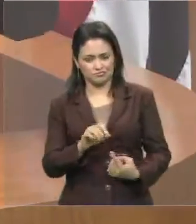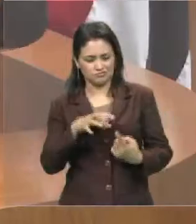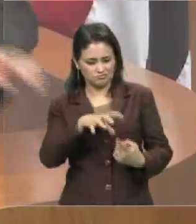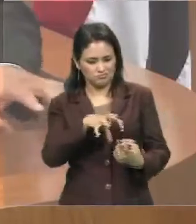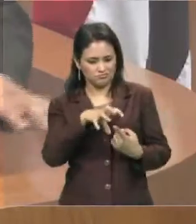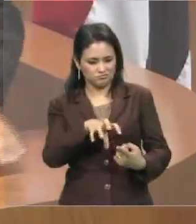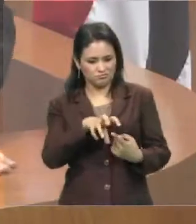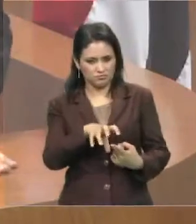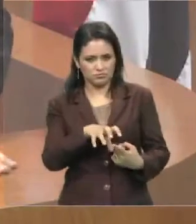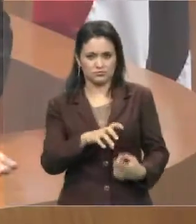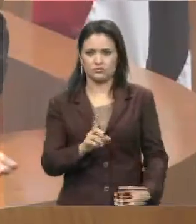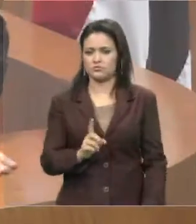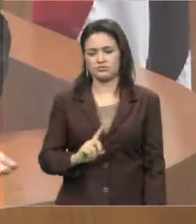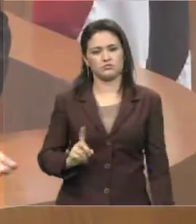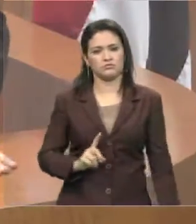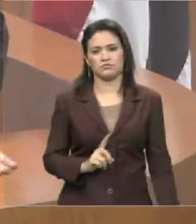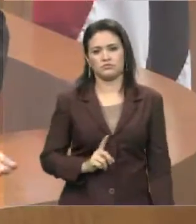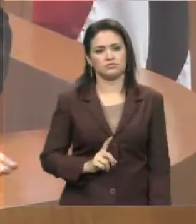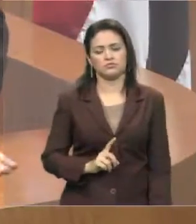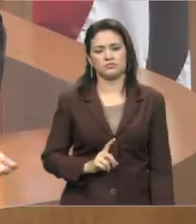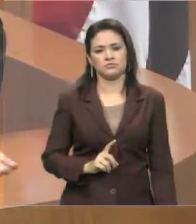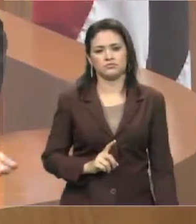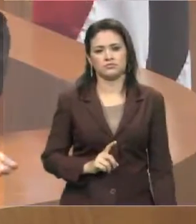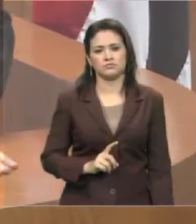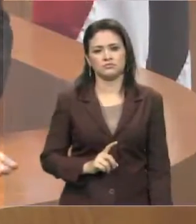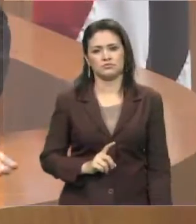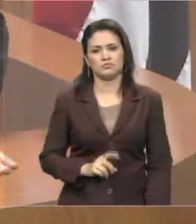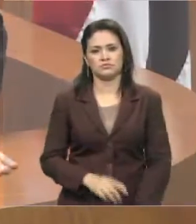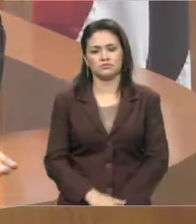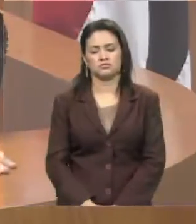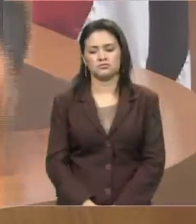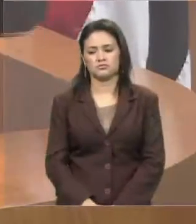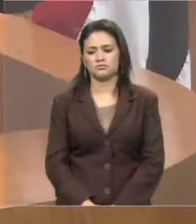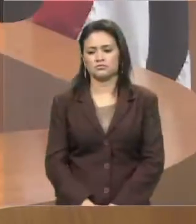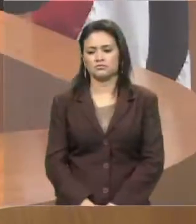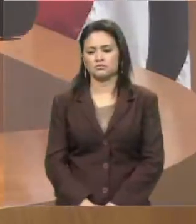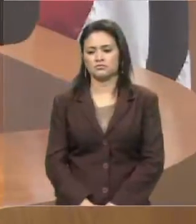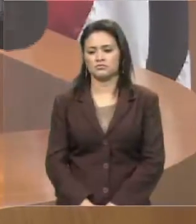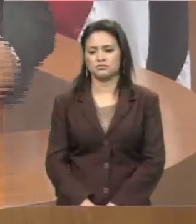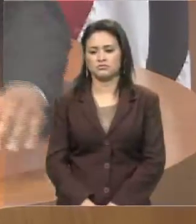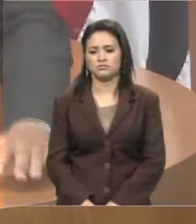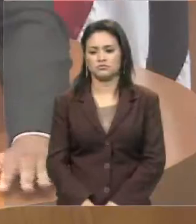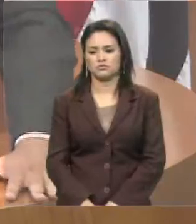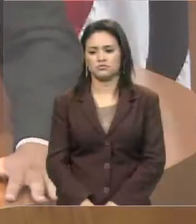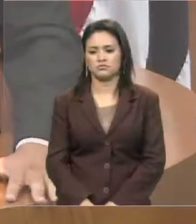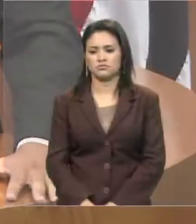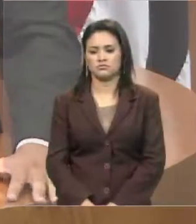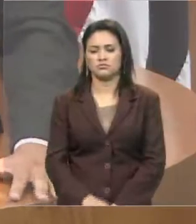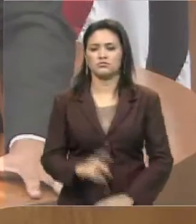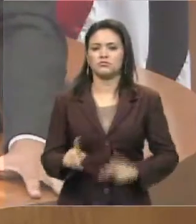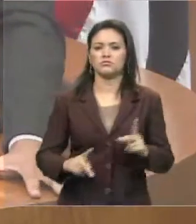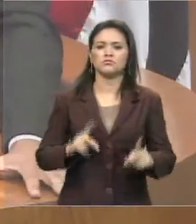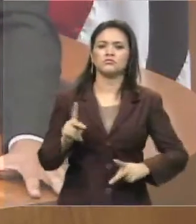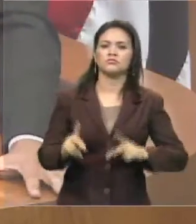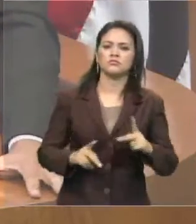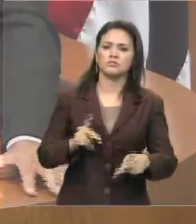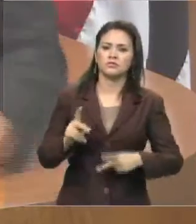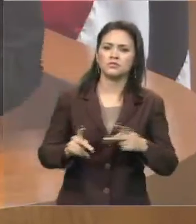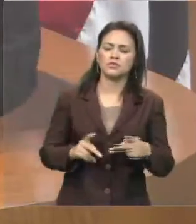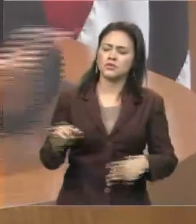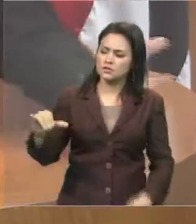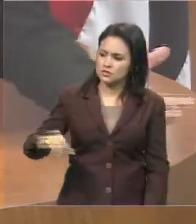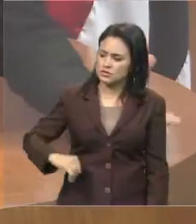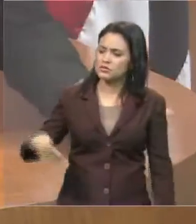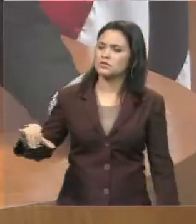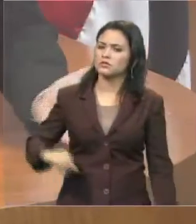tem acontecido é ele. Ele tem feito uma verdadeira perseguição e não escuta o clamor da população de Bacabal, porque